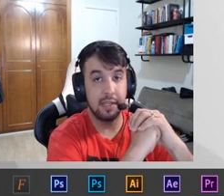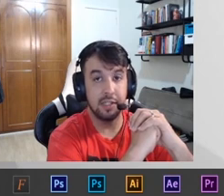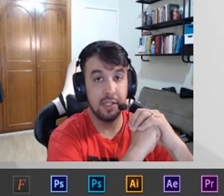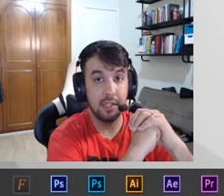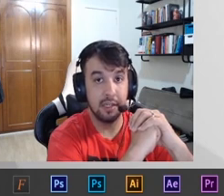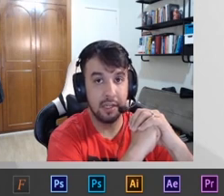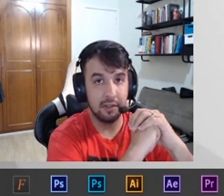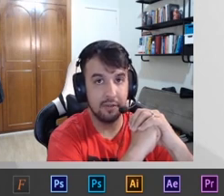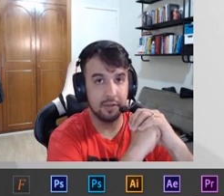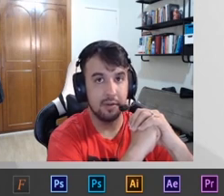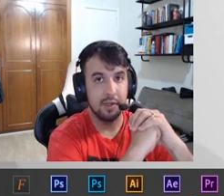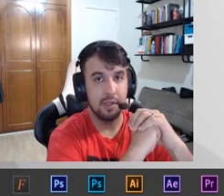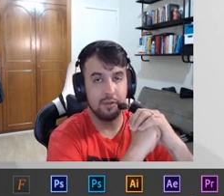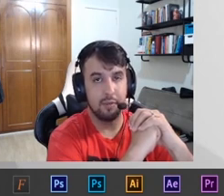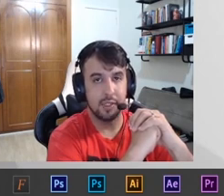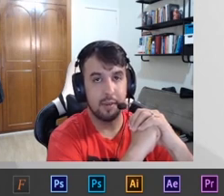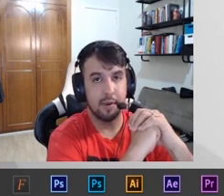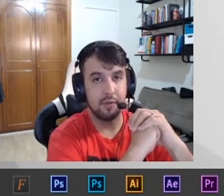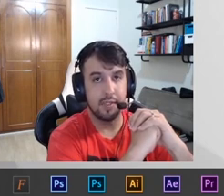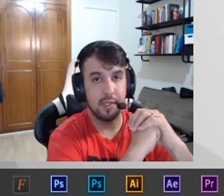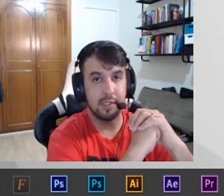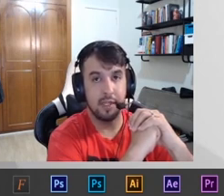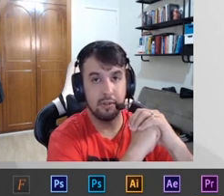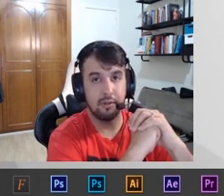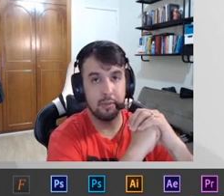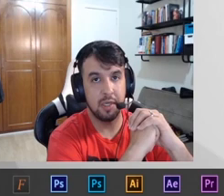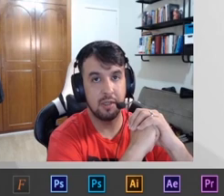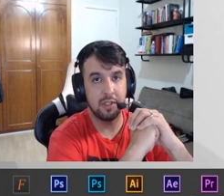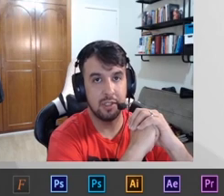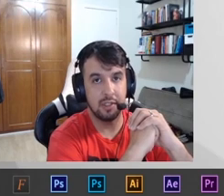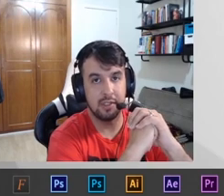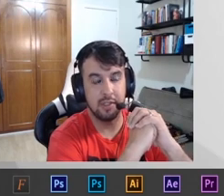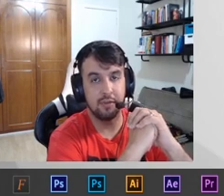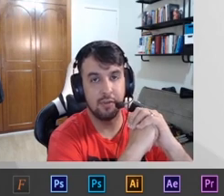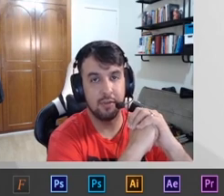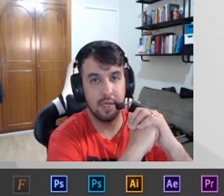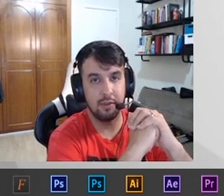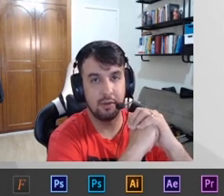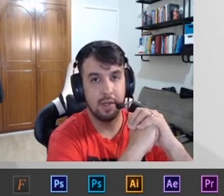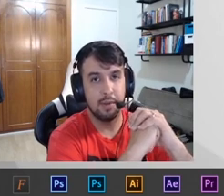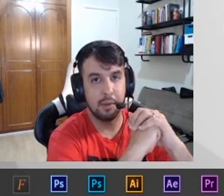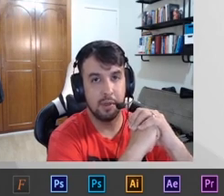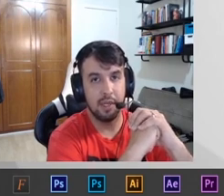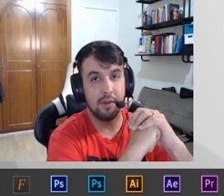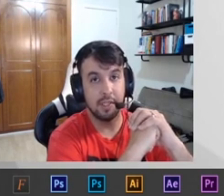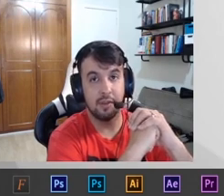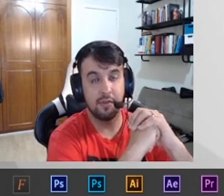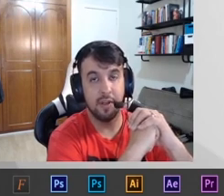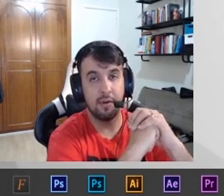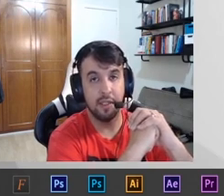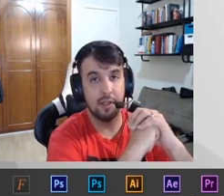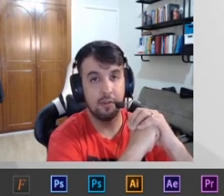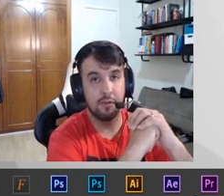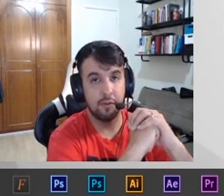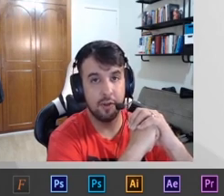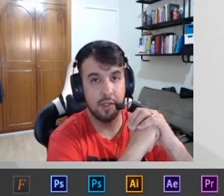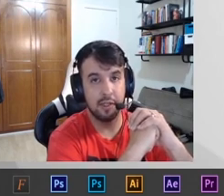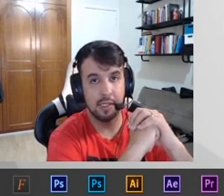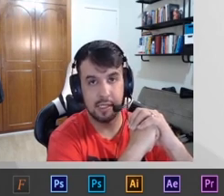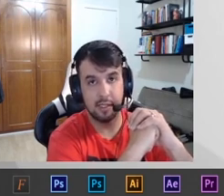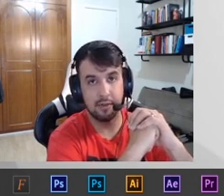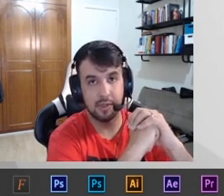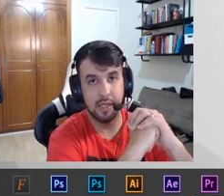acessibilidade incrível. Eu vou mostrar para vocês dentro do ambiente de desenvolvimento, porque a versão final ainda não